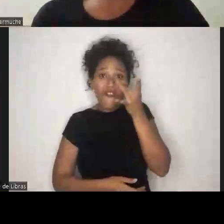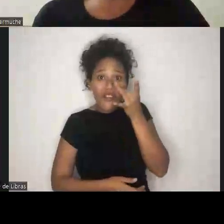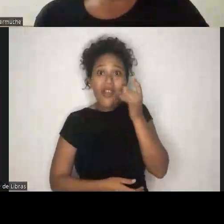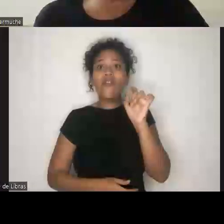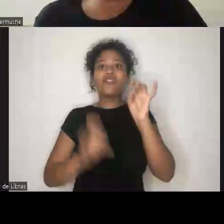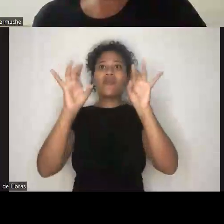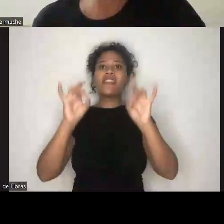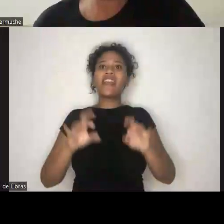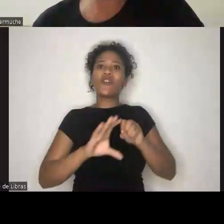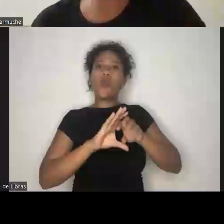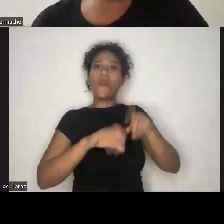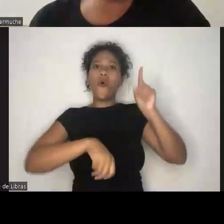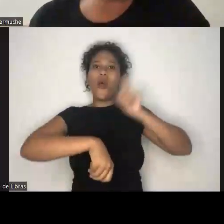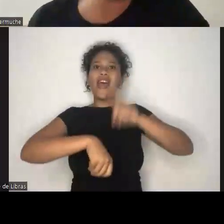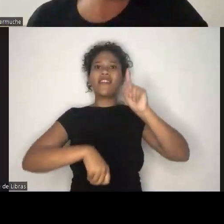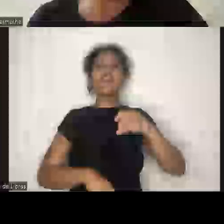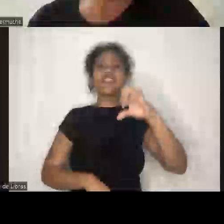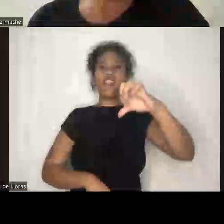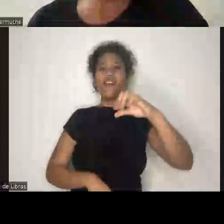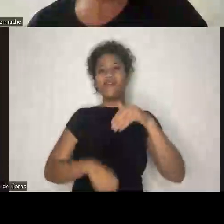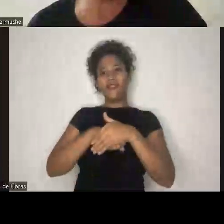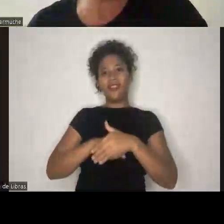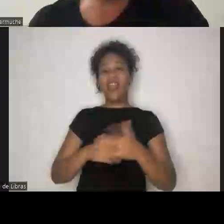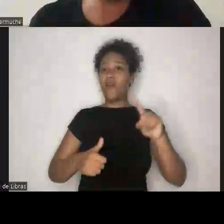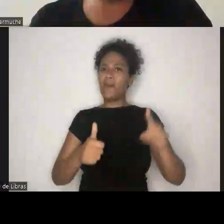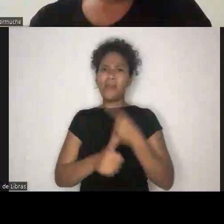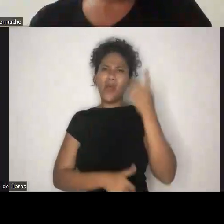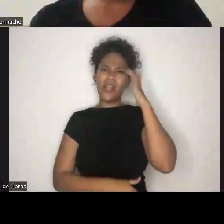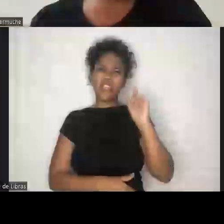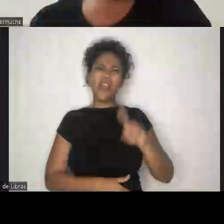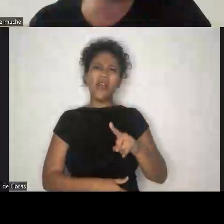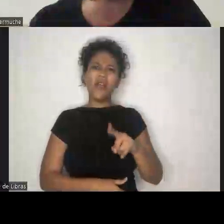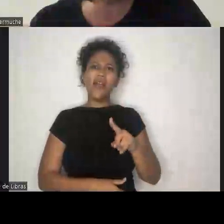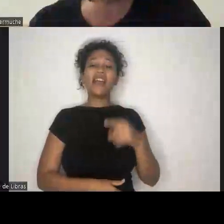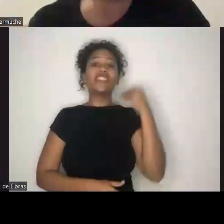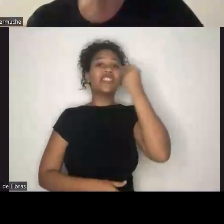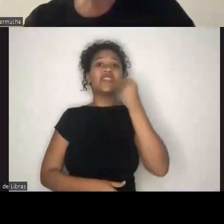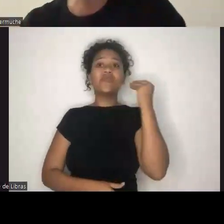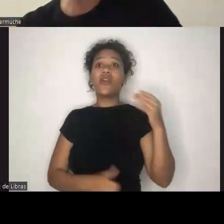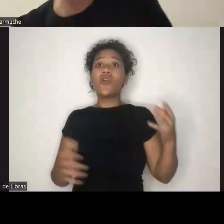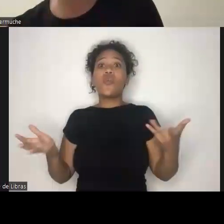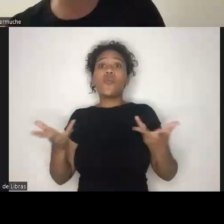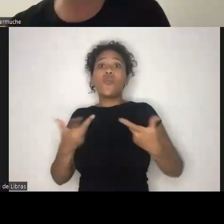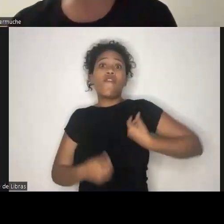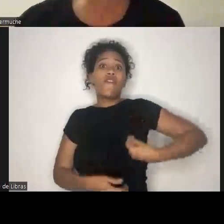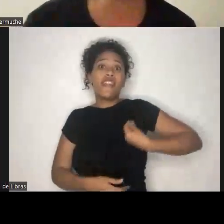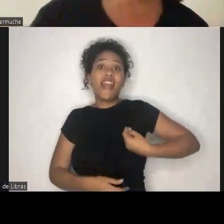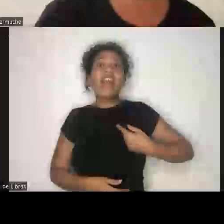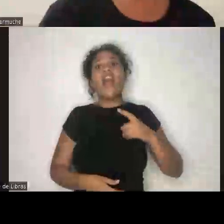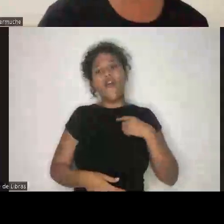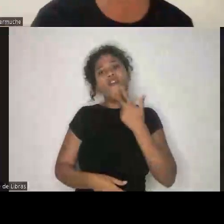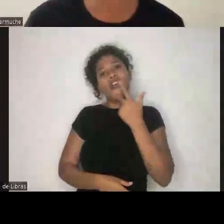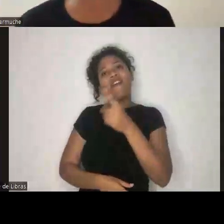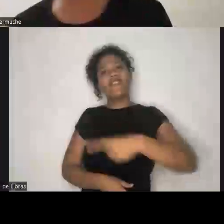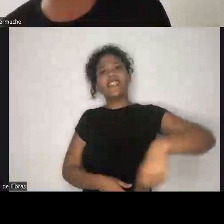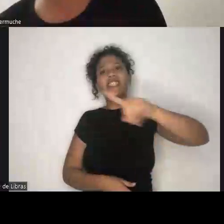em horário nobre que eu acho que foi o primeiro né que eu fiz e foi uma experiência de vida incrível e aí eu vou falar para vocês assim